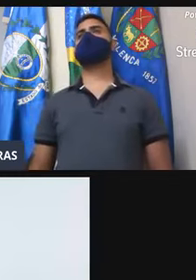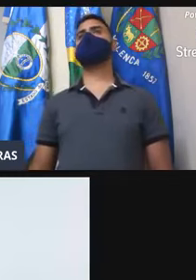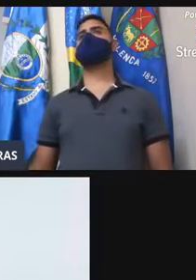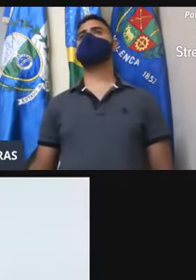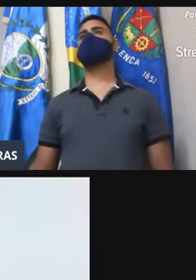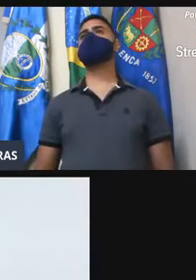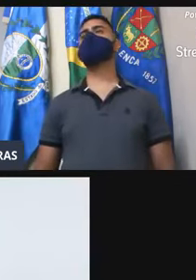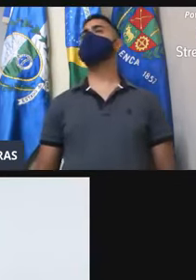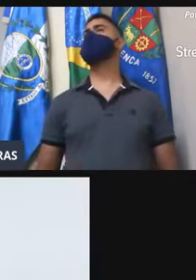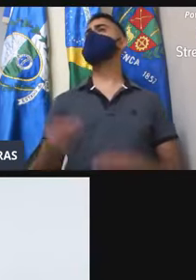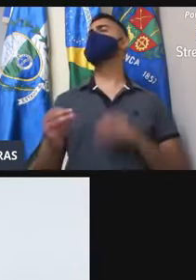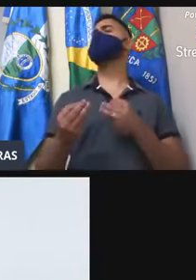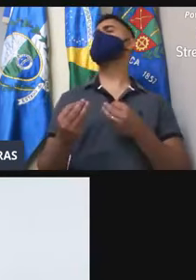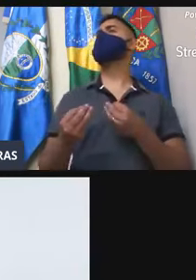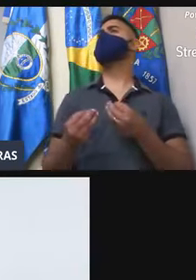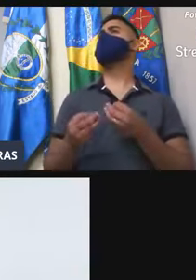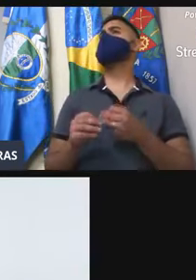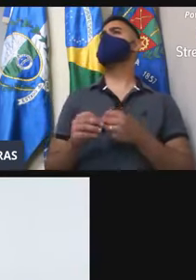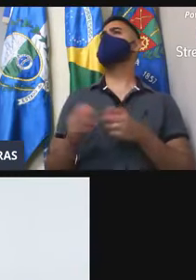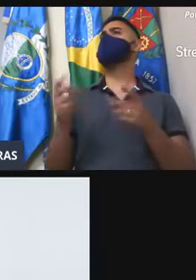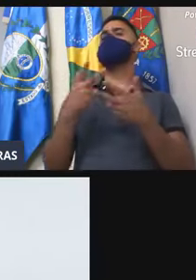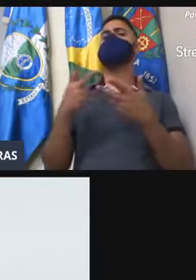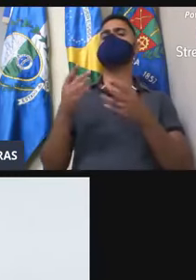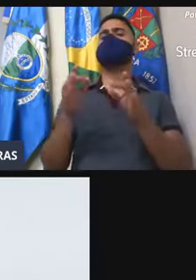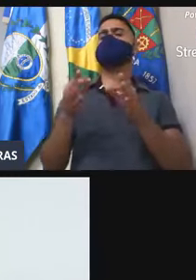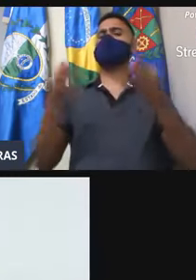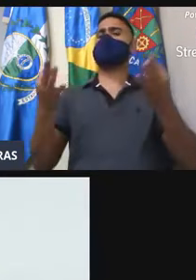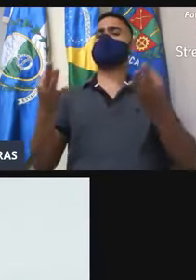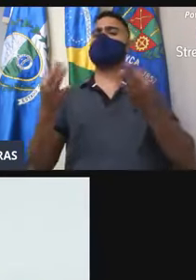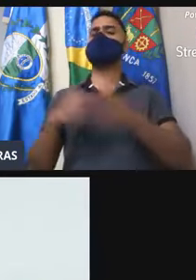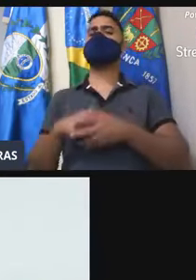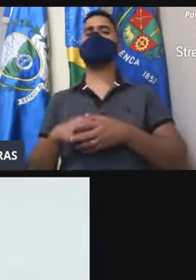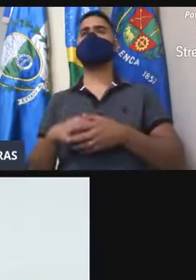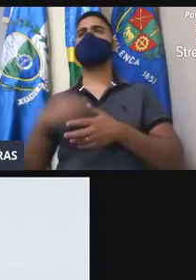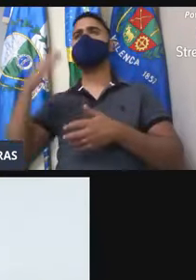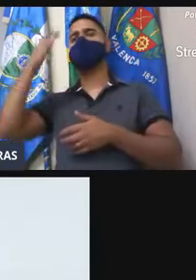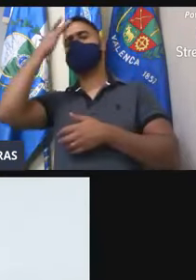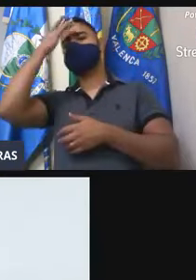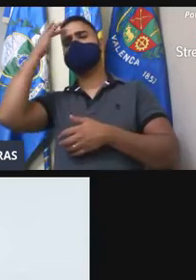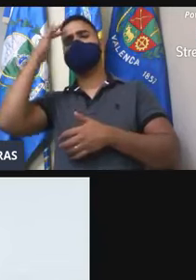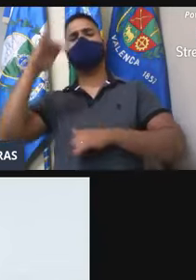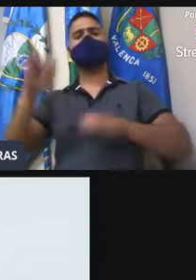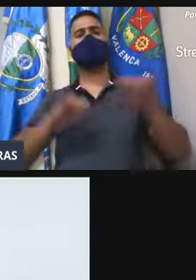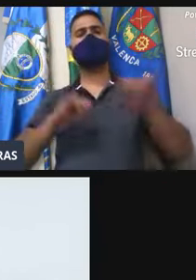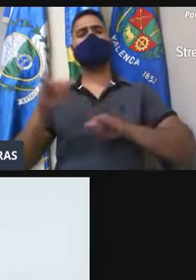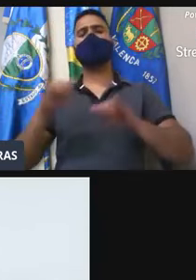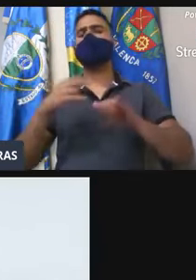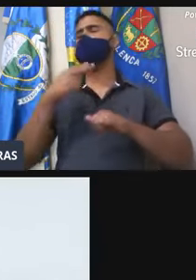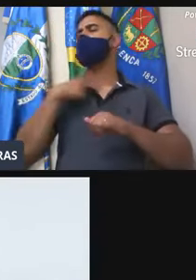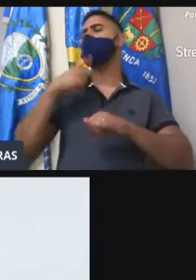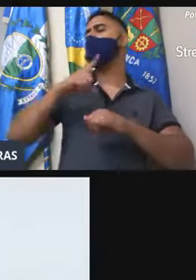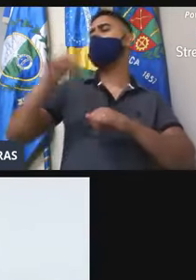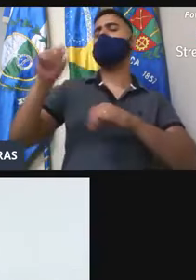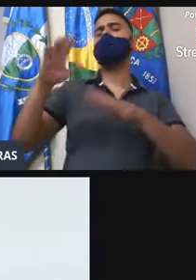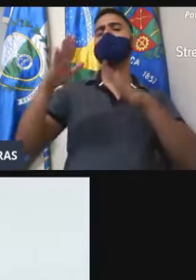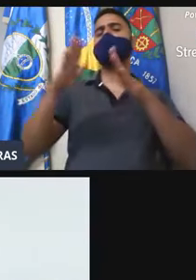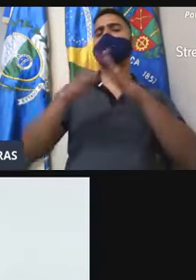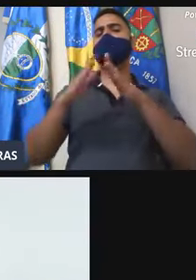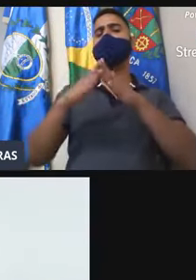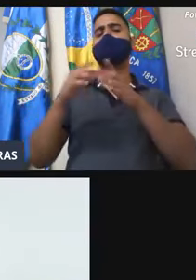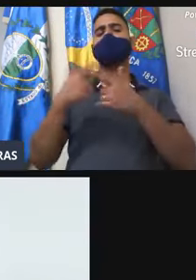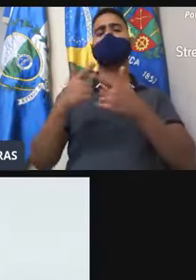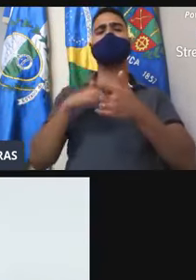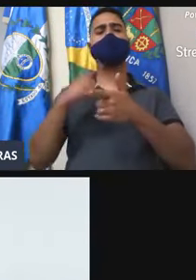como é que eu vou dizer, umas operações que simples, às vezes que a pessoa está sofrendo, não está nem podendo sair de casa por causa